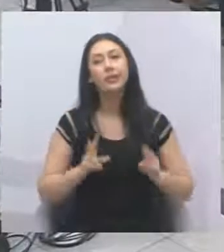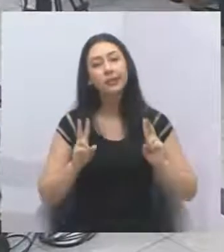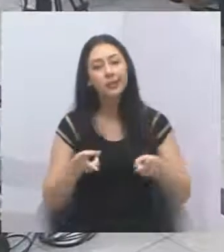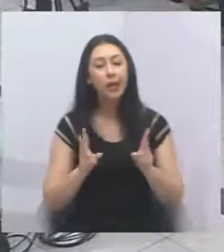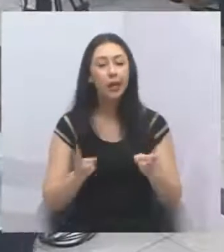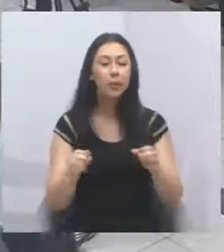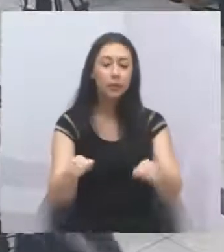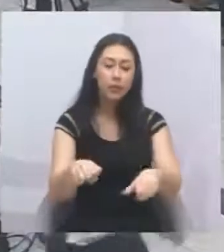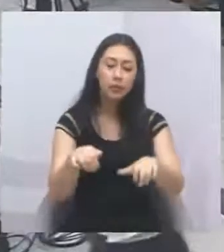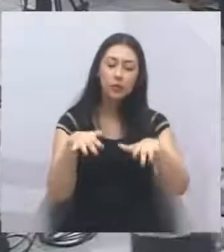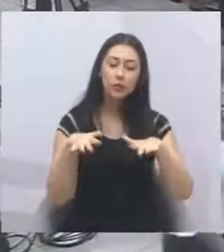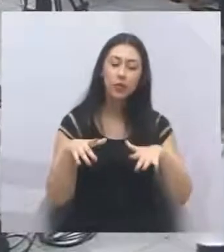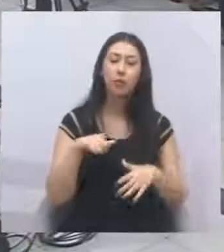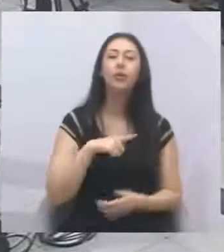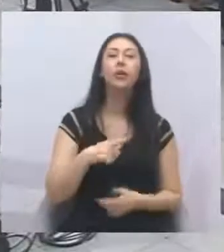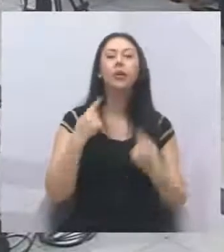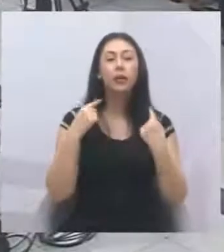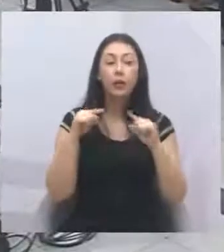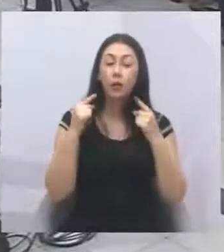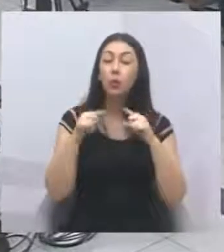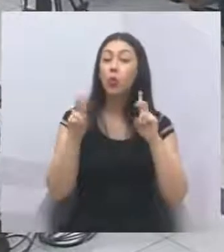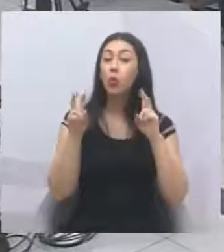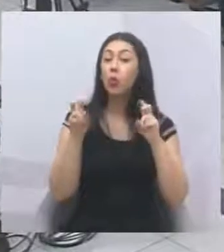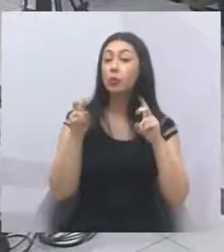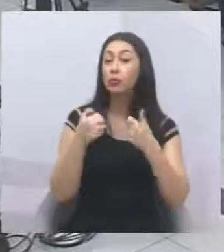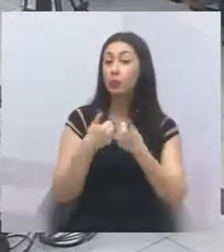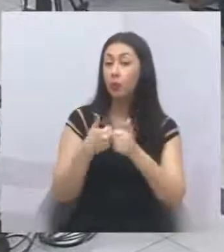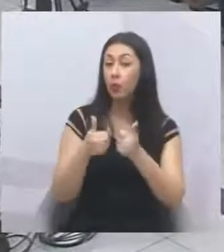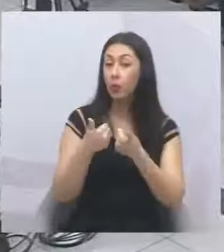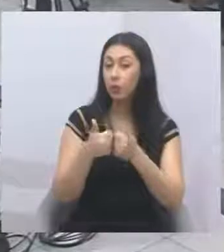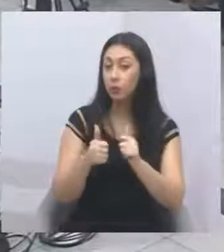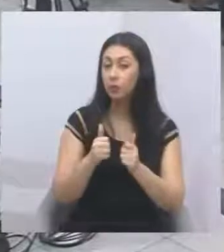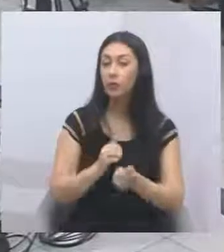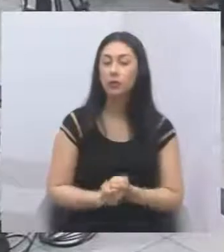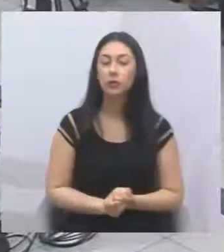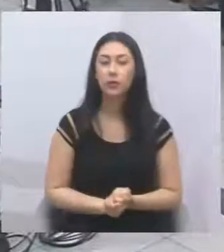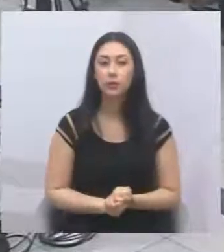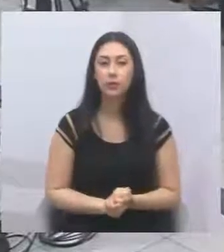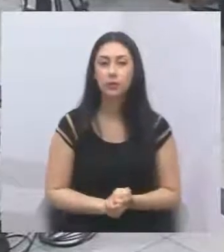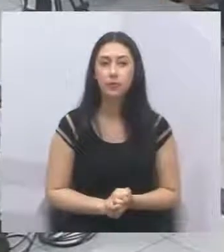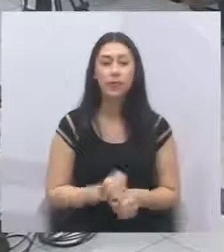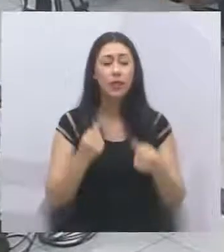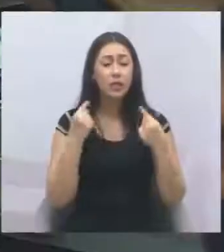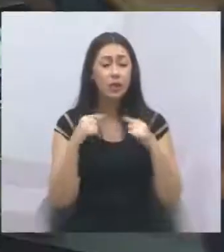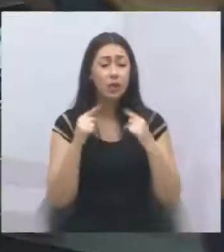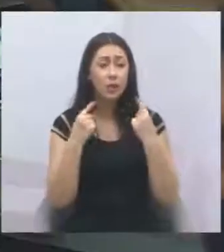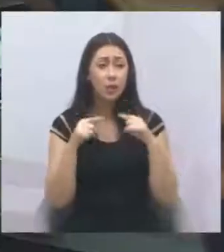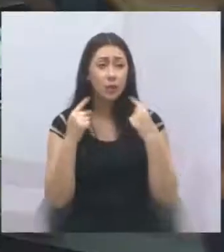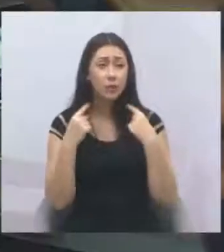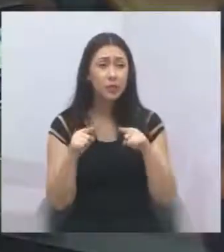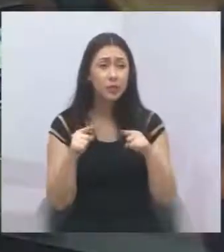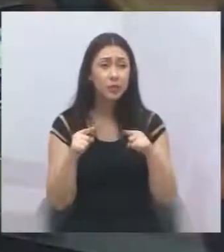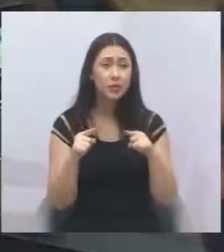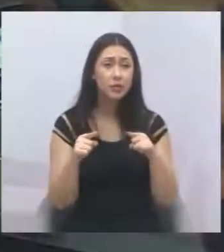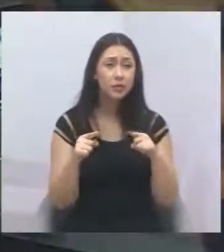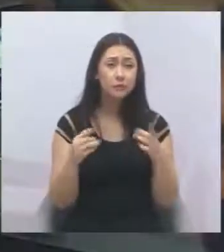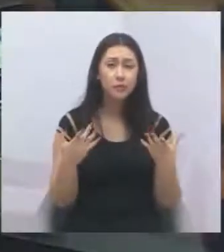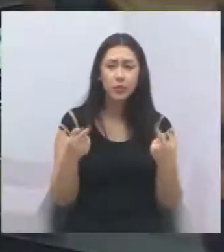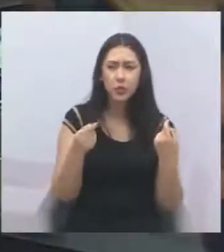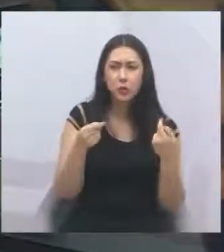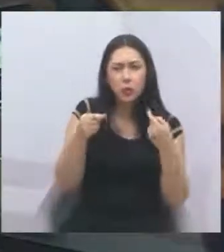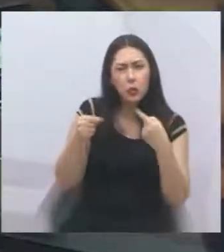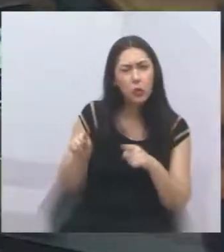de Câmara há reclamações com relação ao transporte público. E essas reclamações se contrapõem